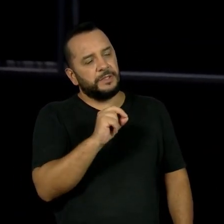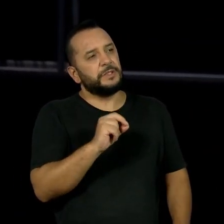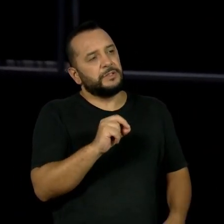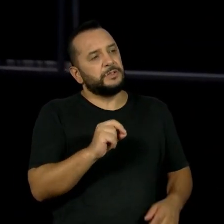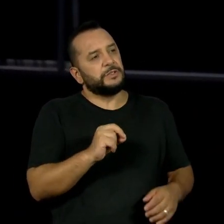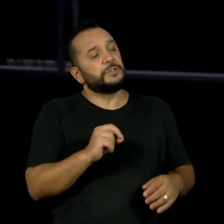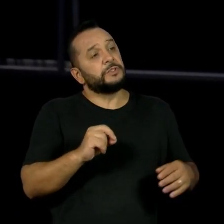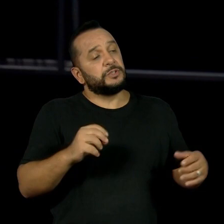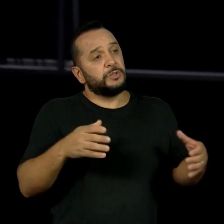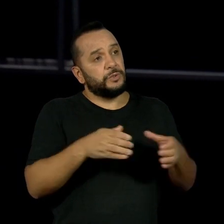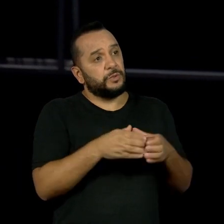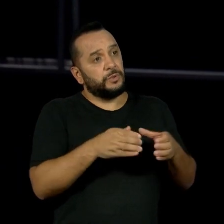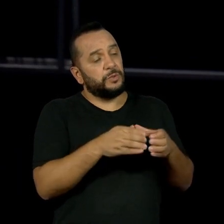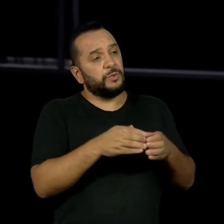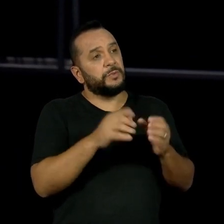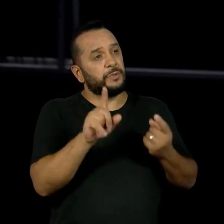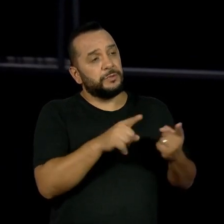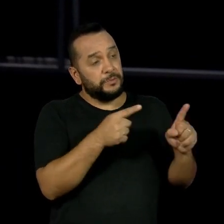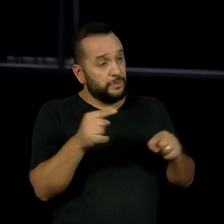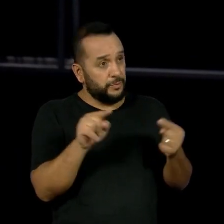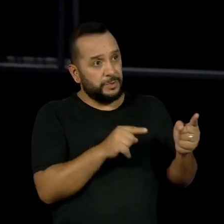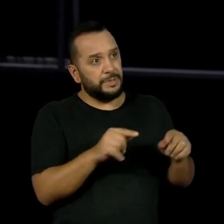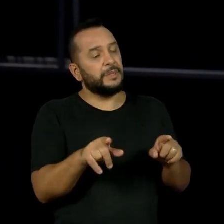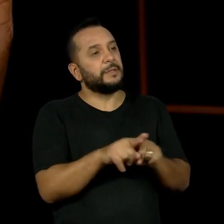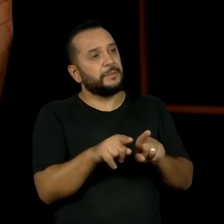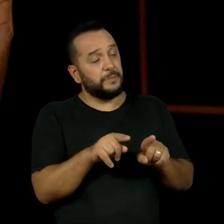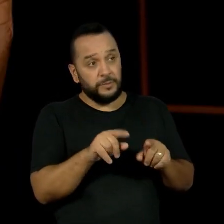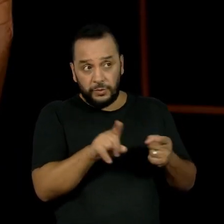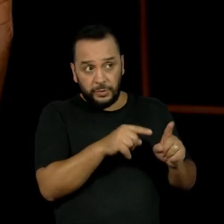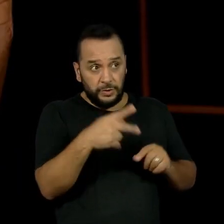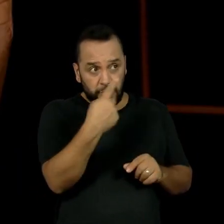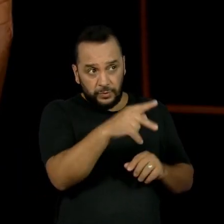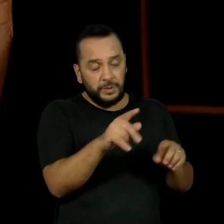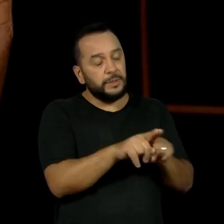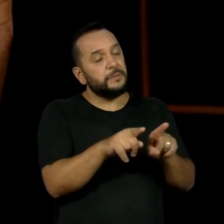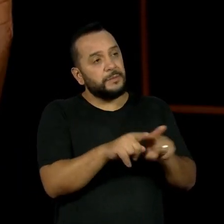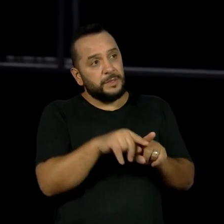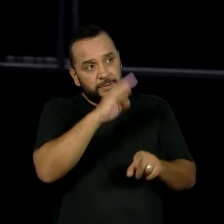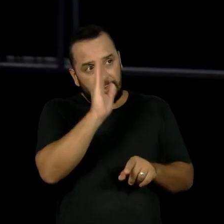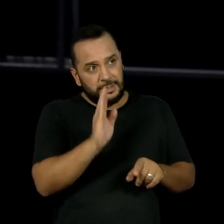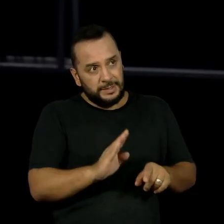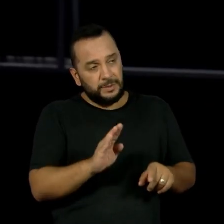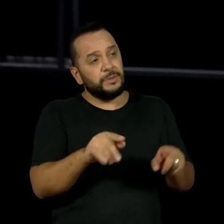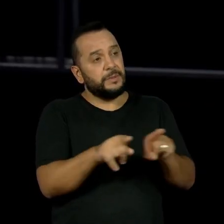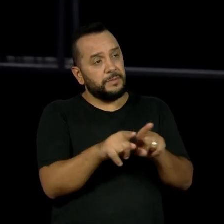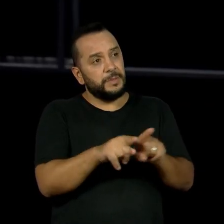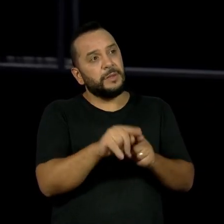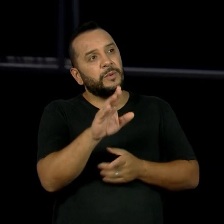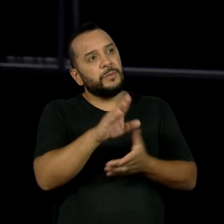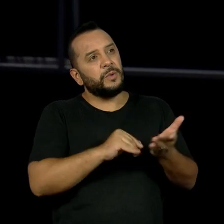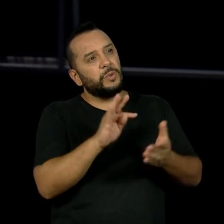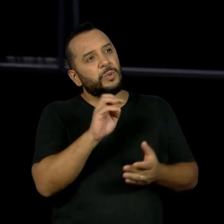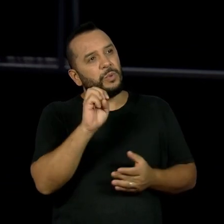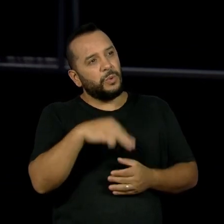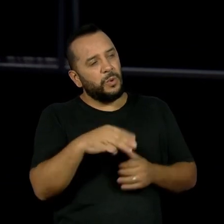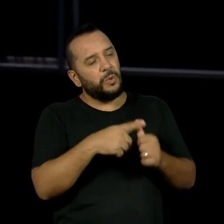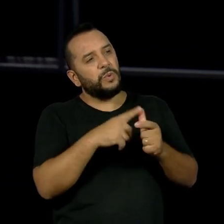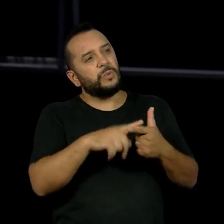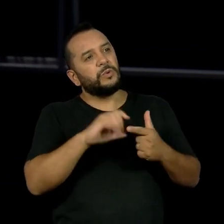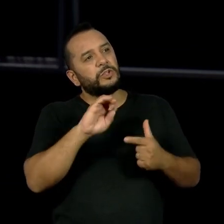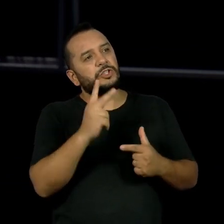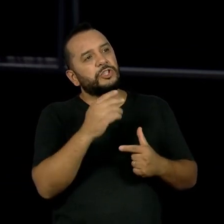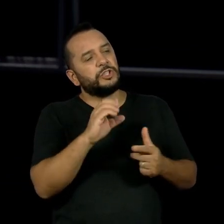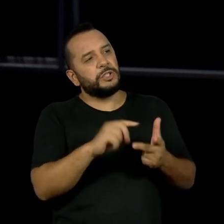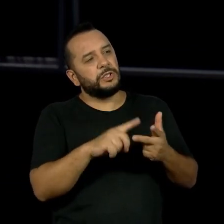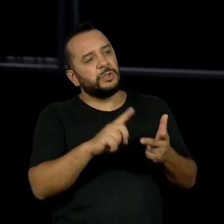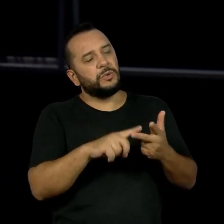com muitas releituras aí de canções brasileiras, né? Gravou Tom Jobim, Chico Buarque, Milton Nascimento,